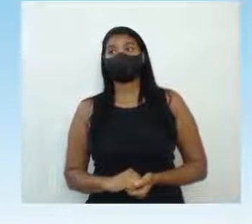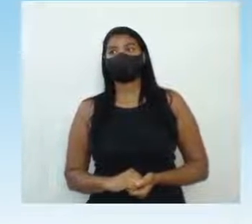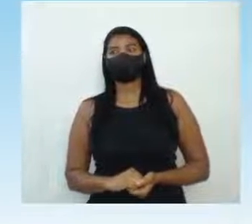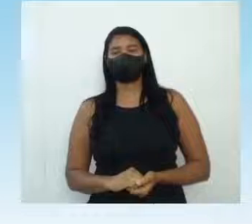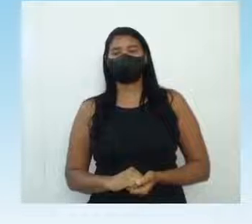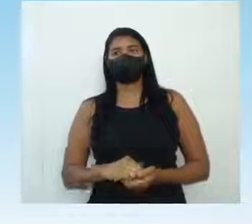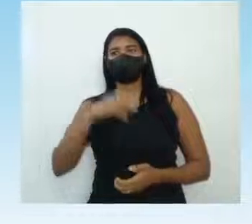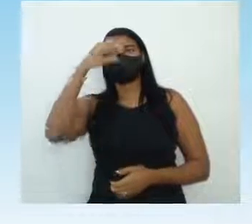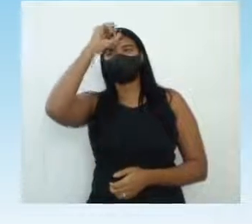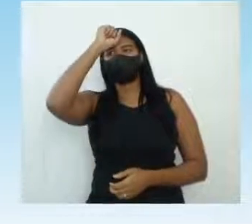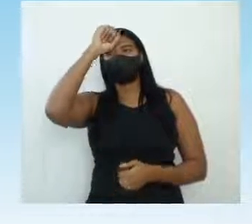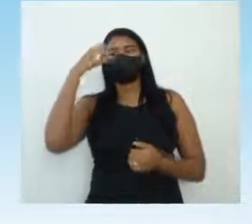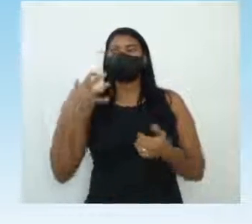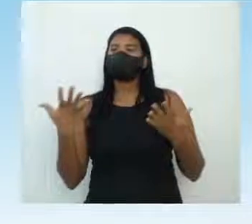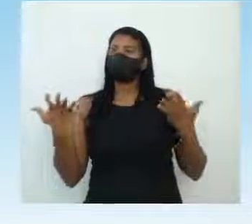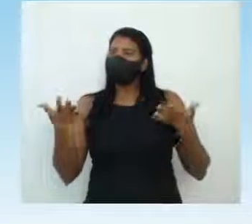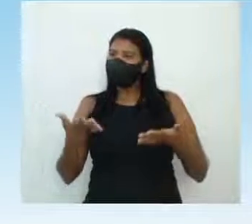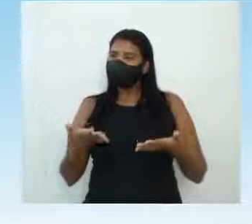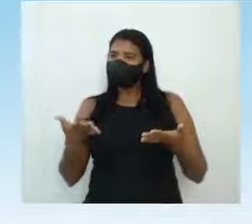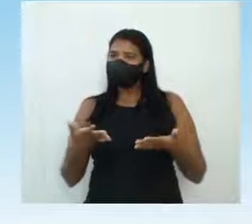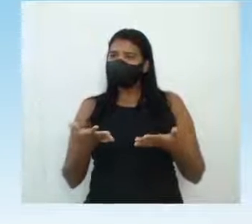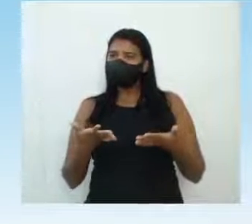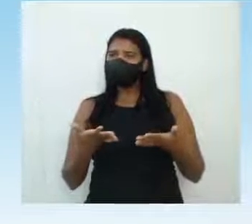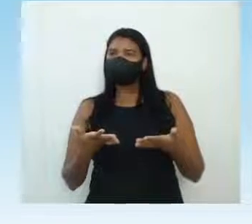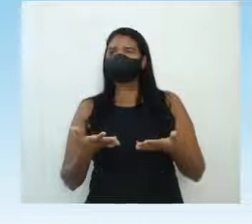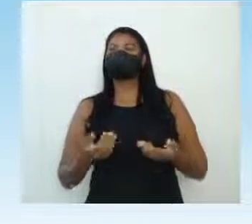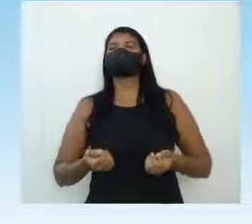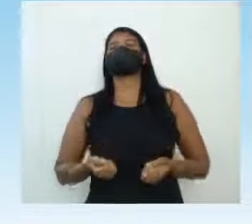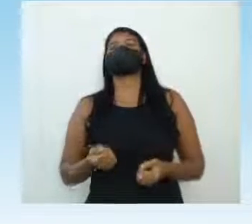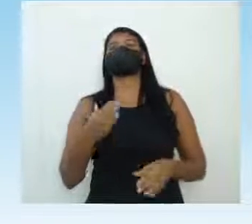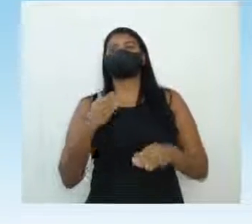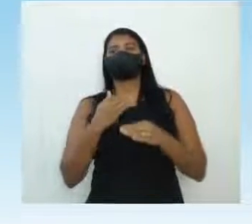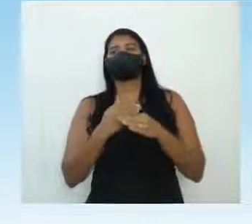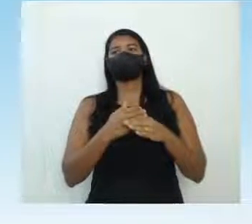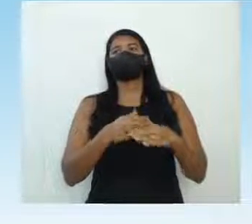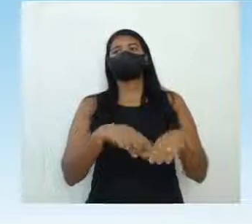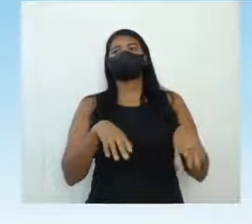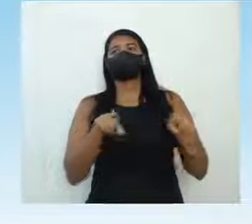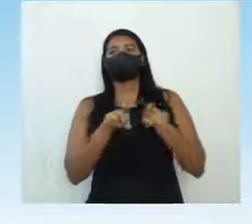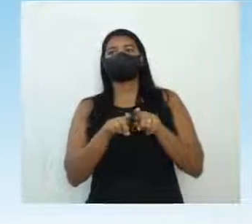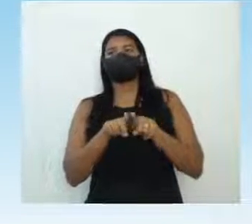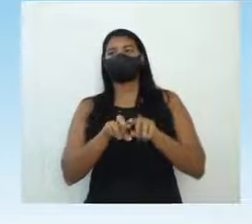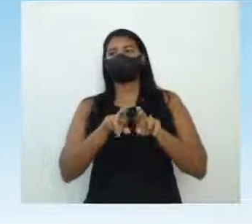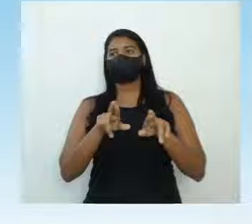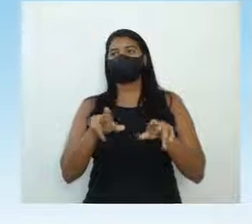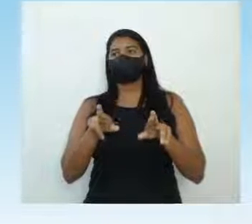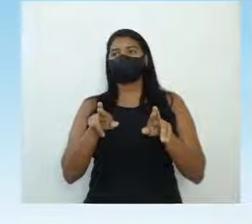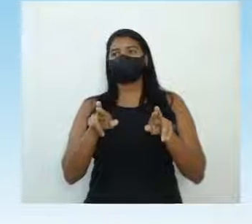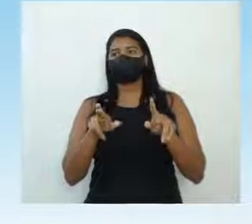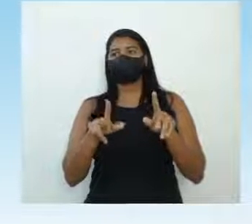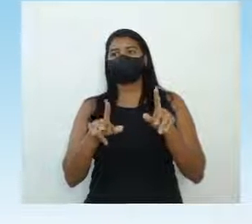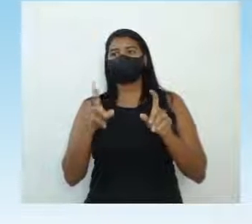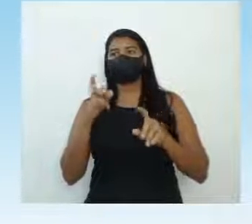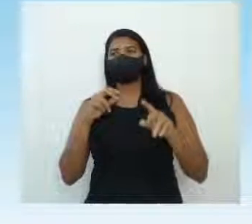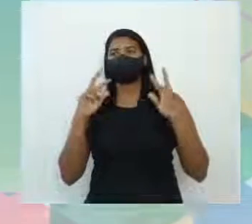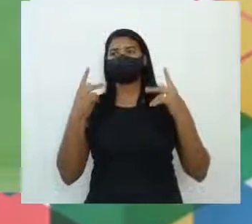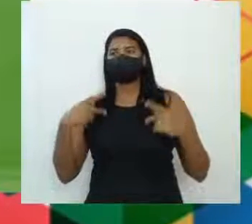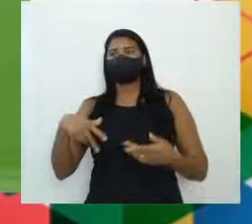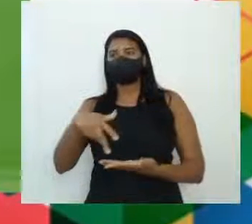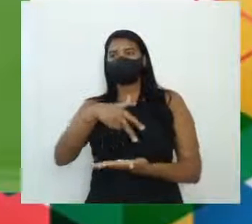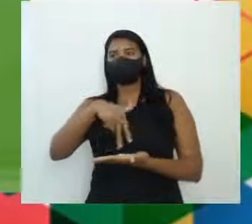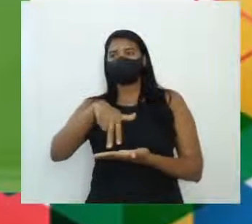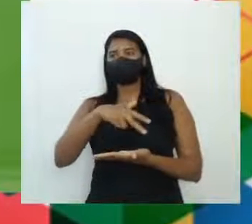vamos aprender hoje? Estabelecer relações entre as diferentes performances em